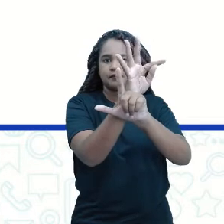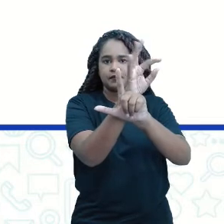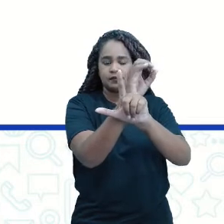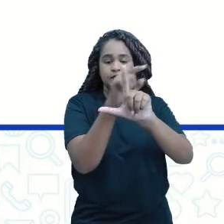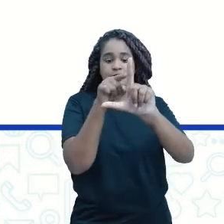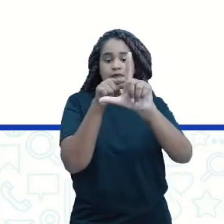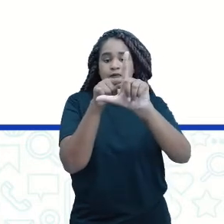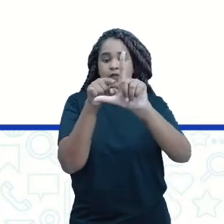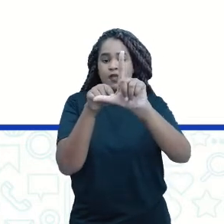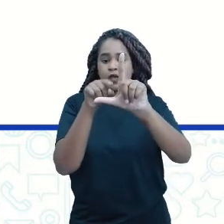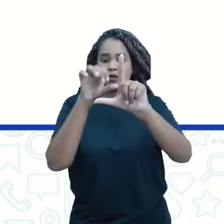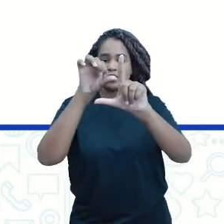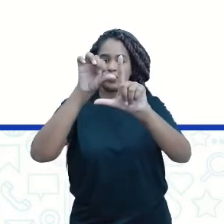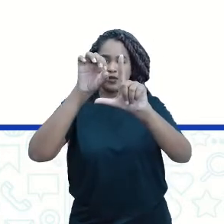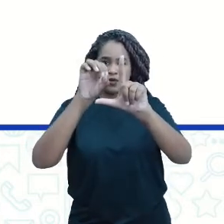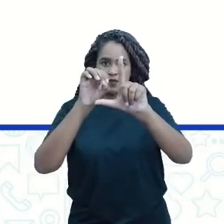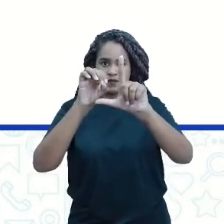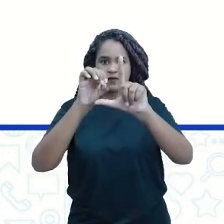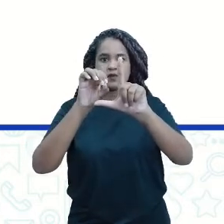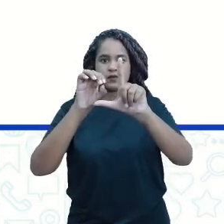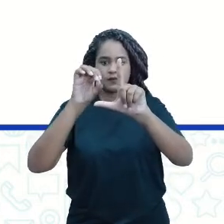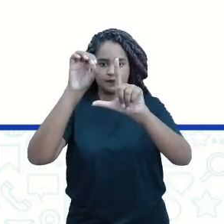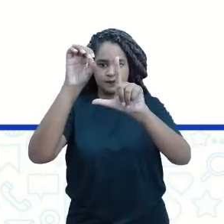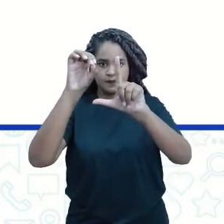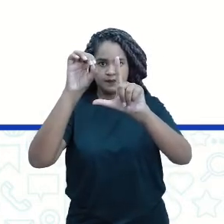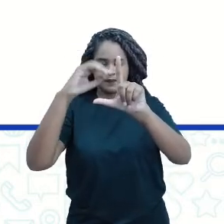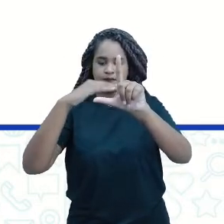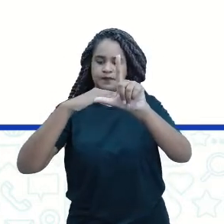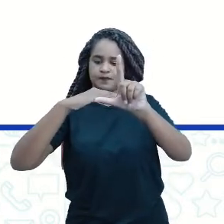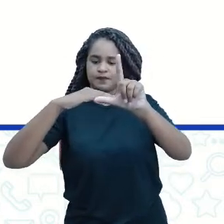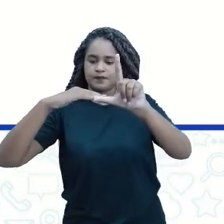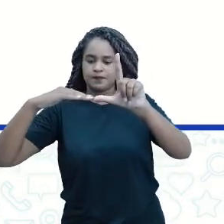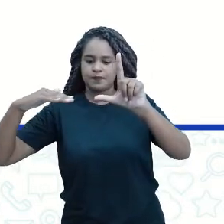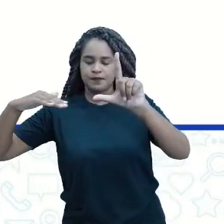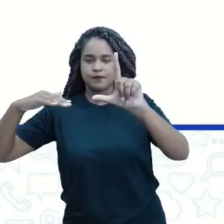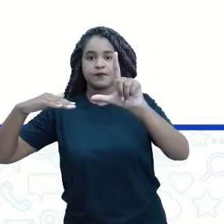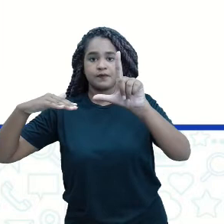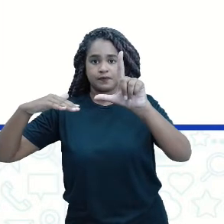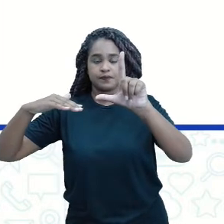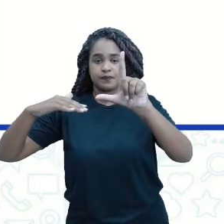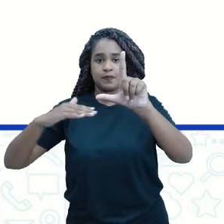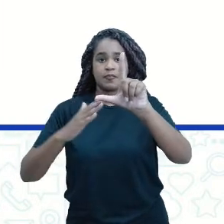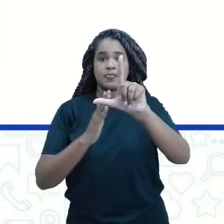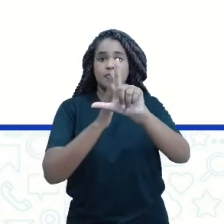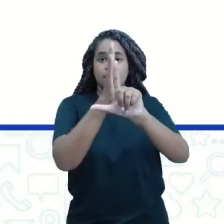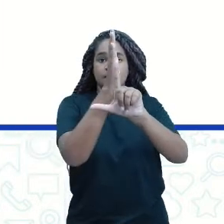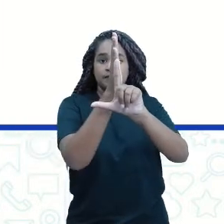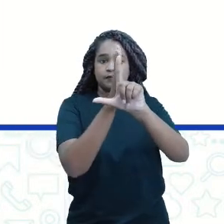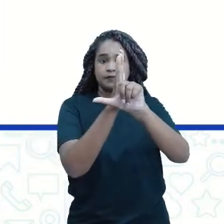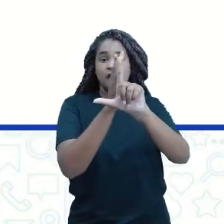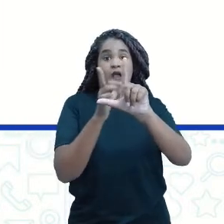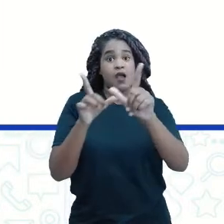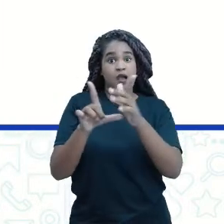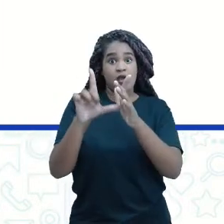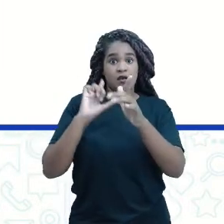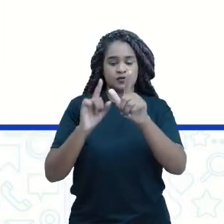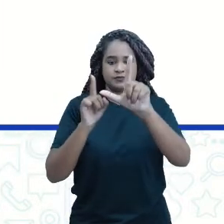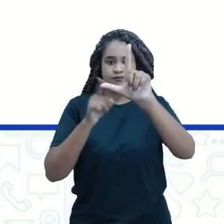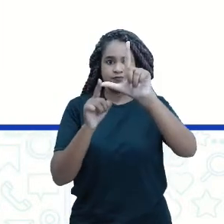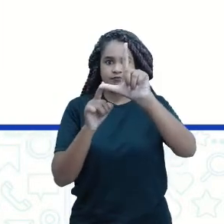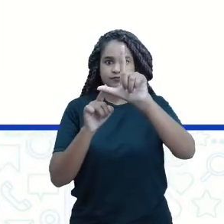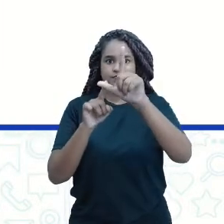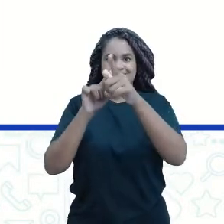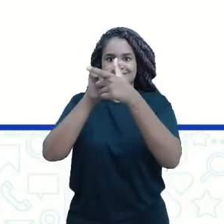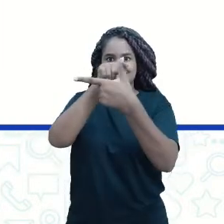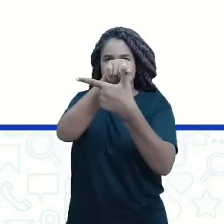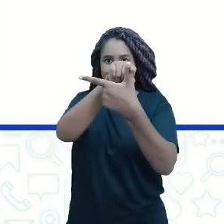90 graus apoiado na nossa horizontal, o outro cateto que estava sendo utilizado como base agora, ele ficou em pezinho, né? E de acordo